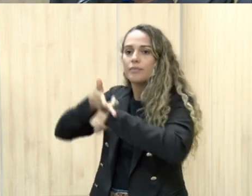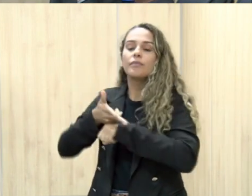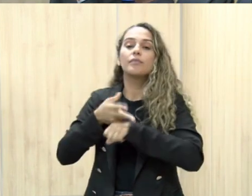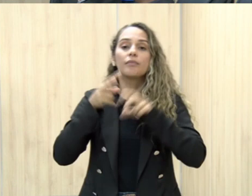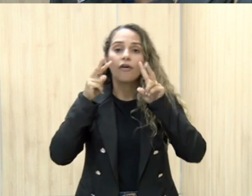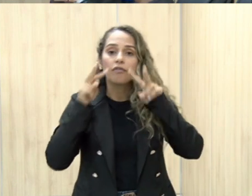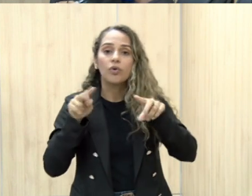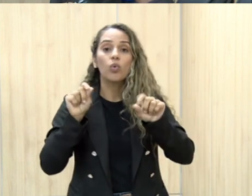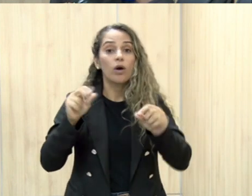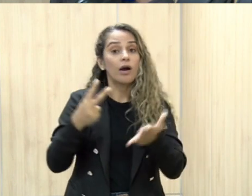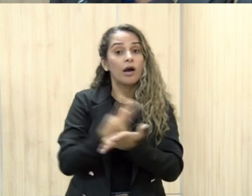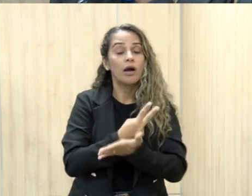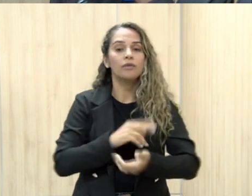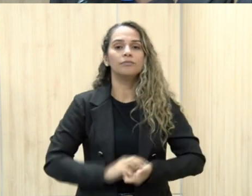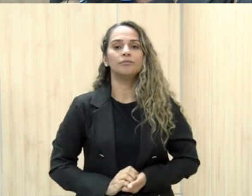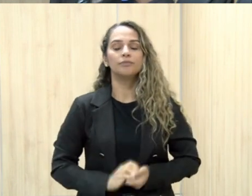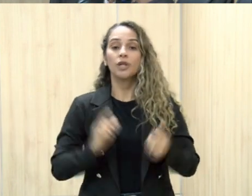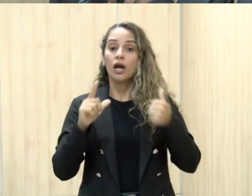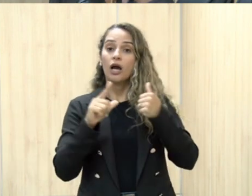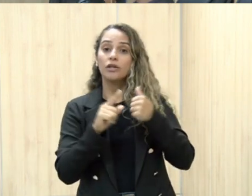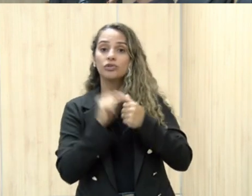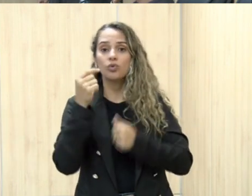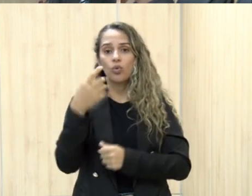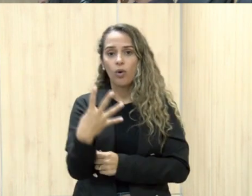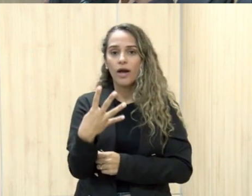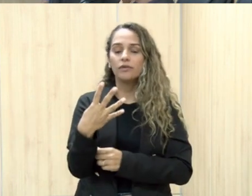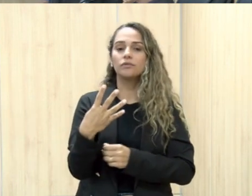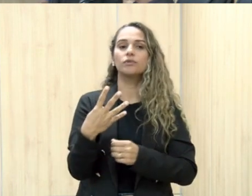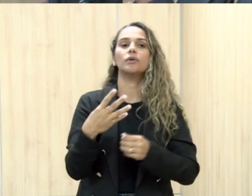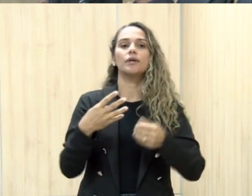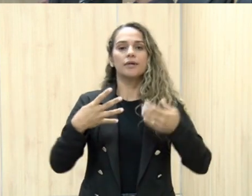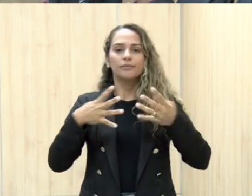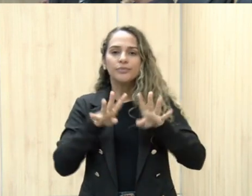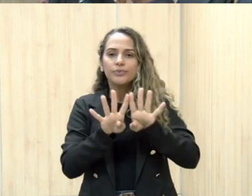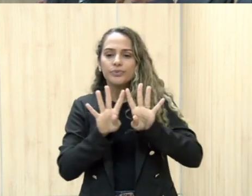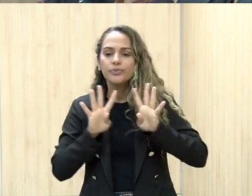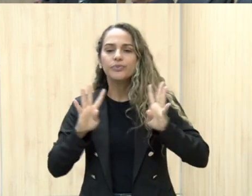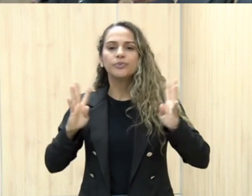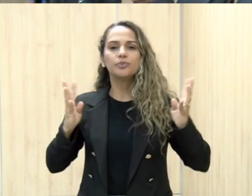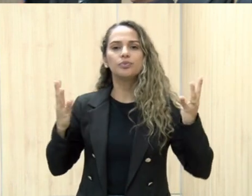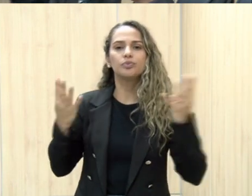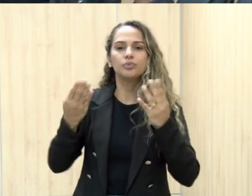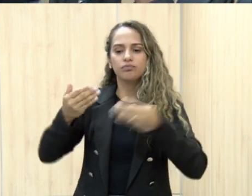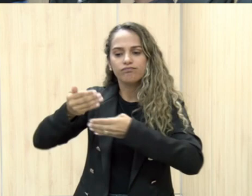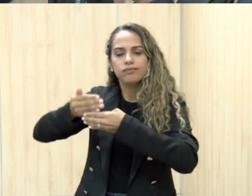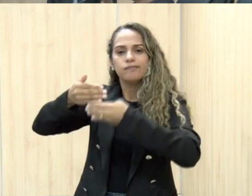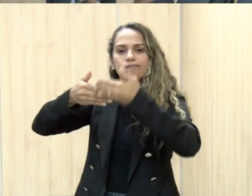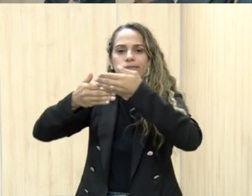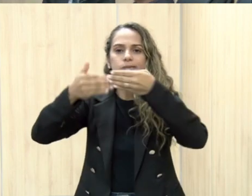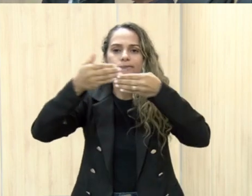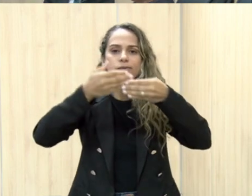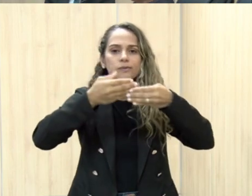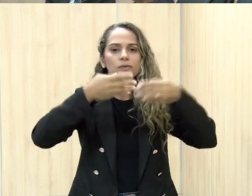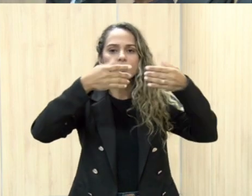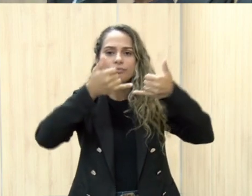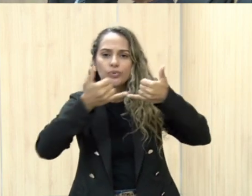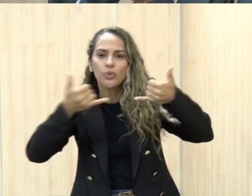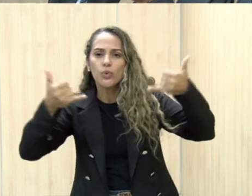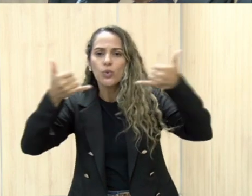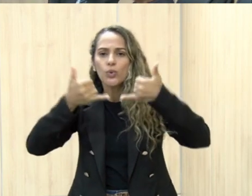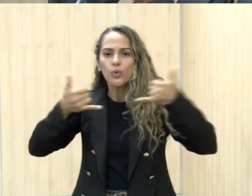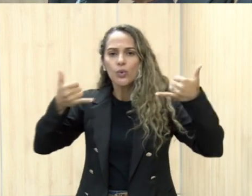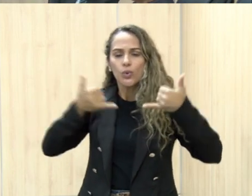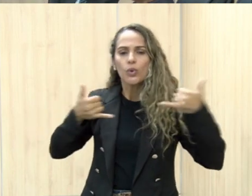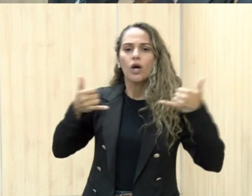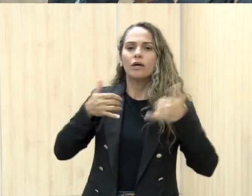o artigo 4º as cercas elétricas concertinas muros em tamanho seguro deve ser instalado ao redor de